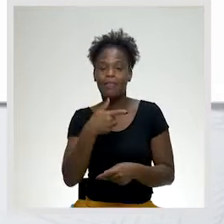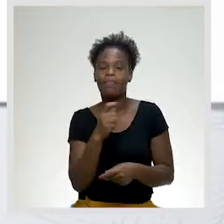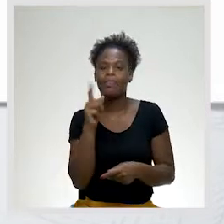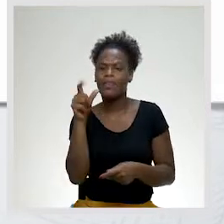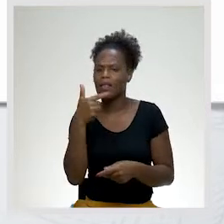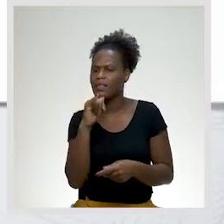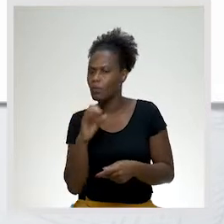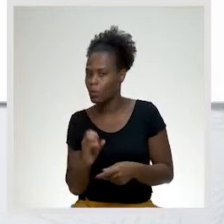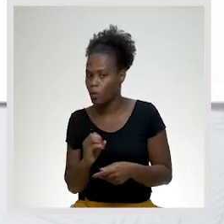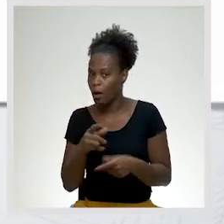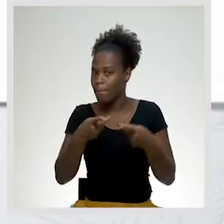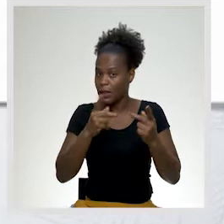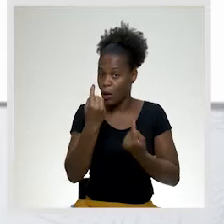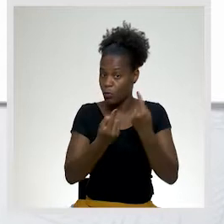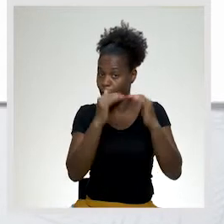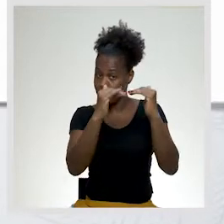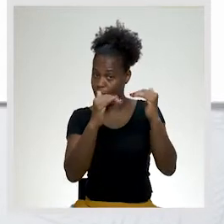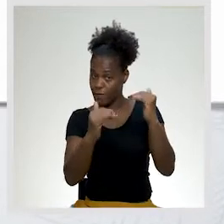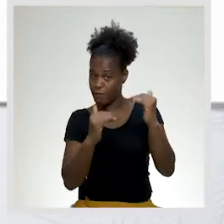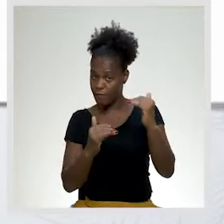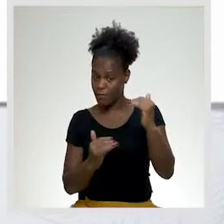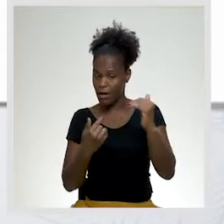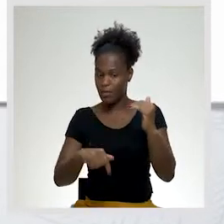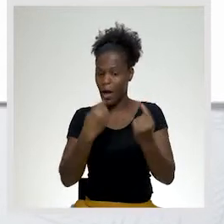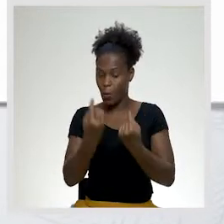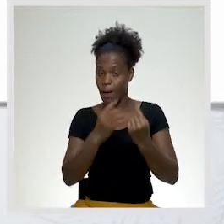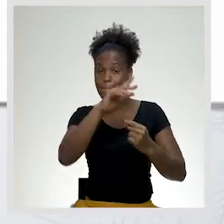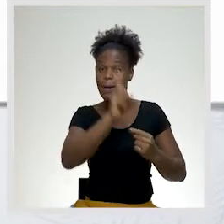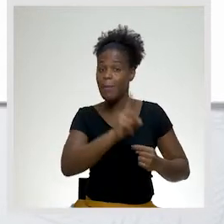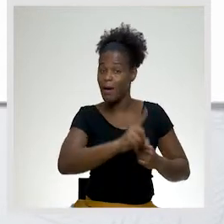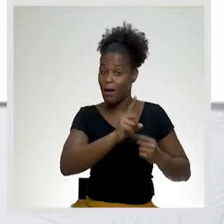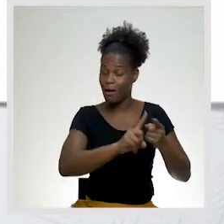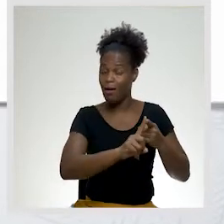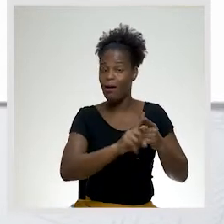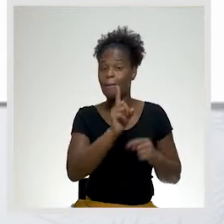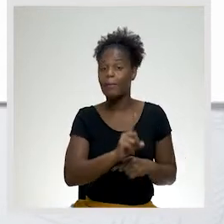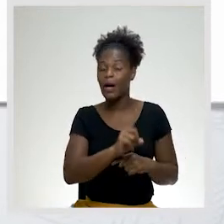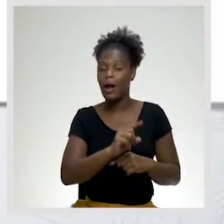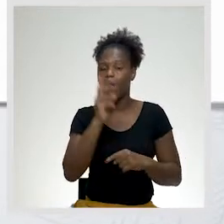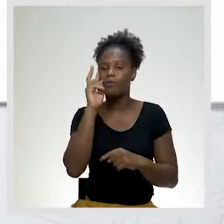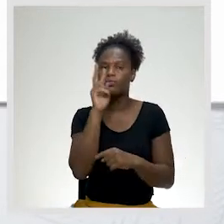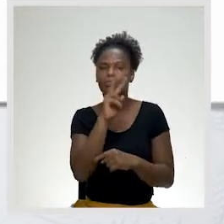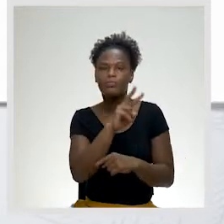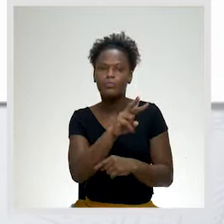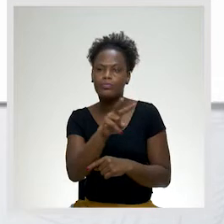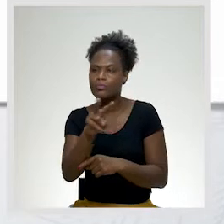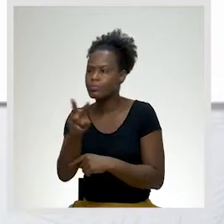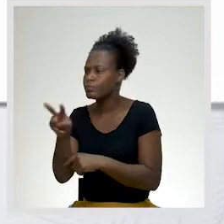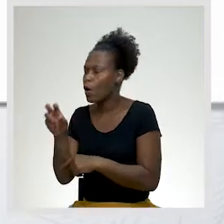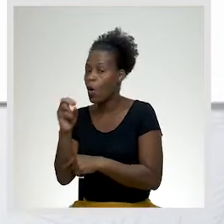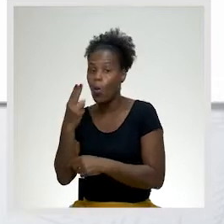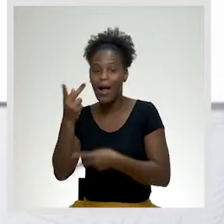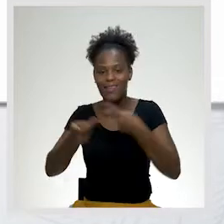Este método tem algumas fases. A primeira fase, começa então pela observação ou